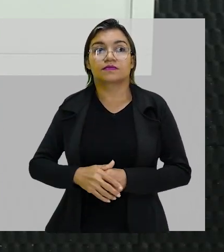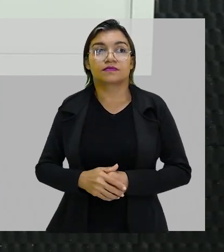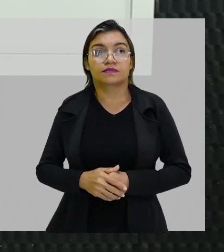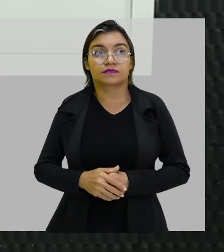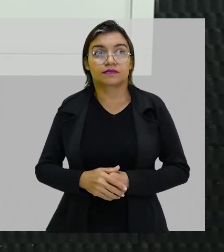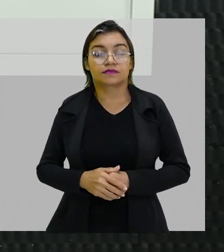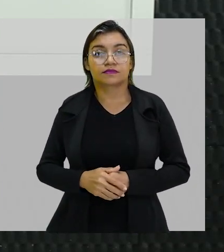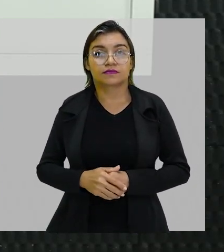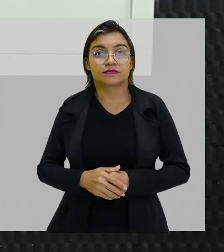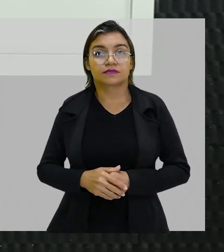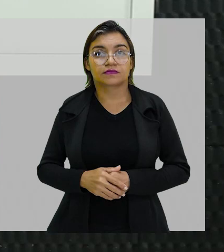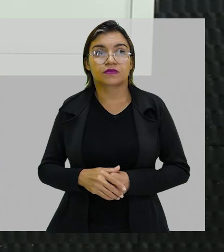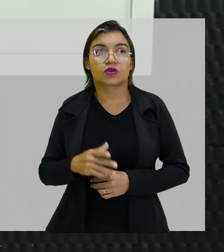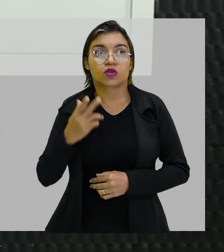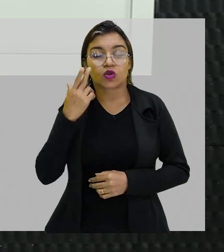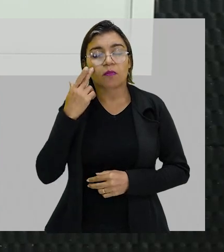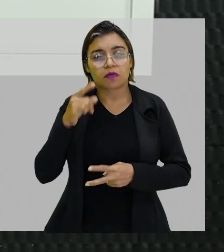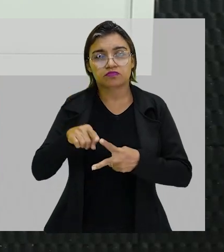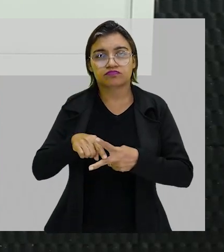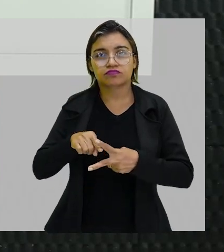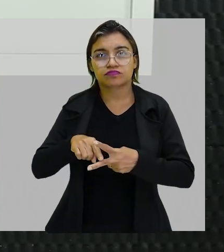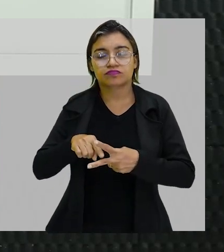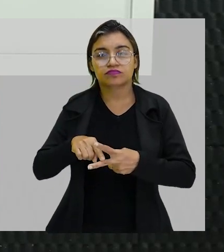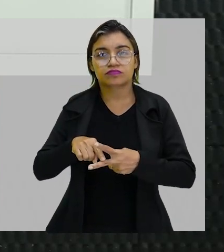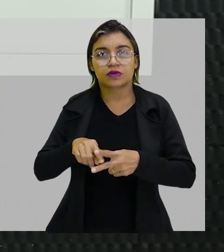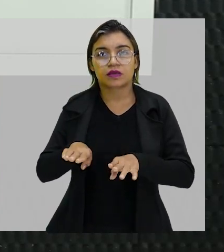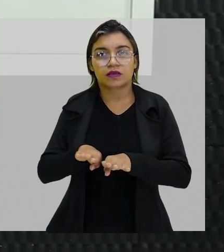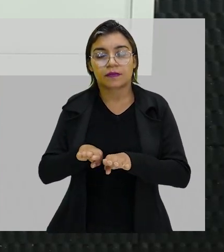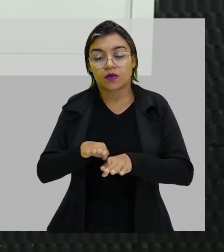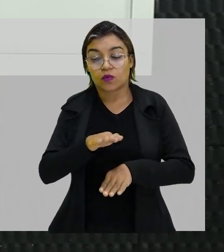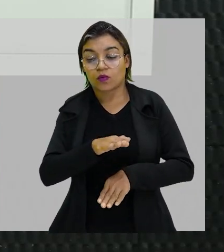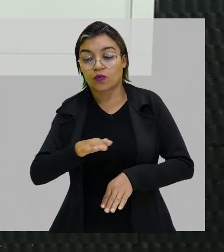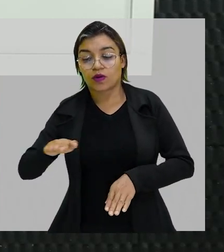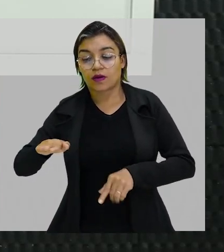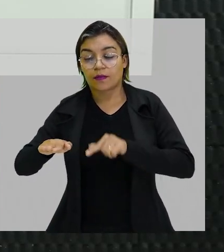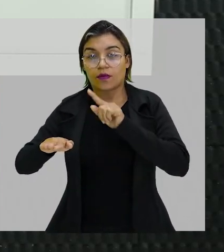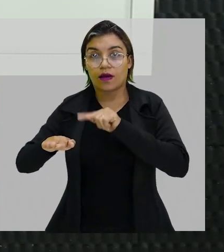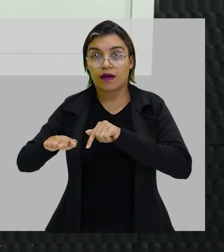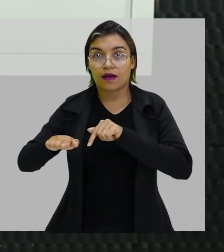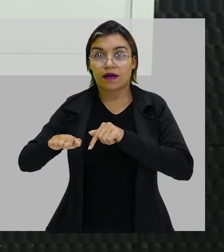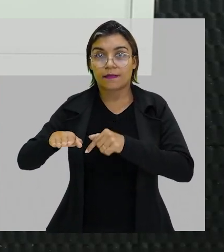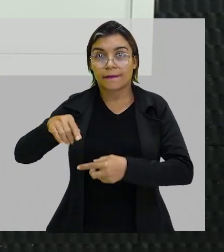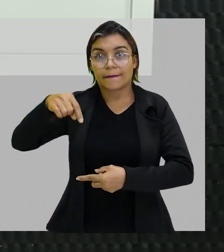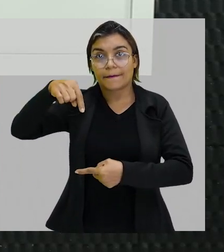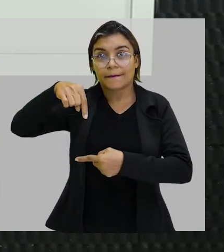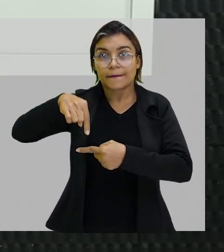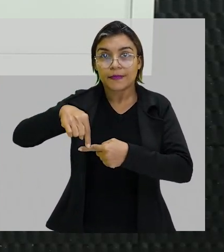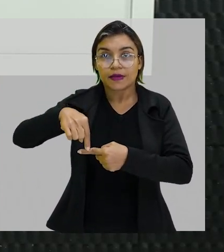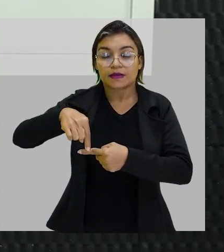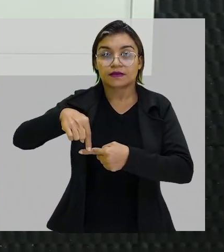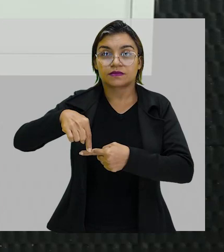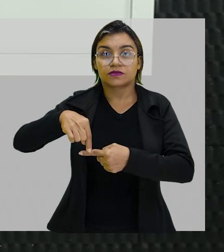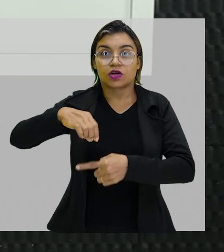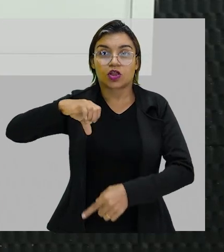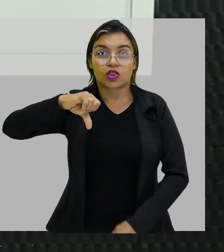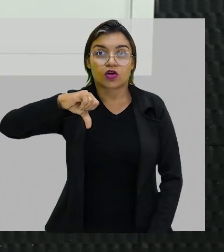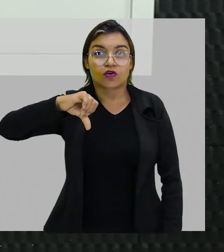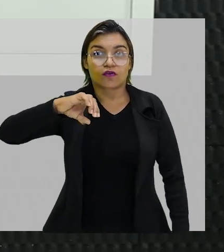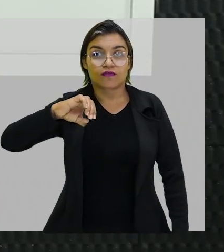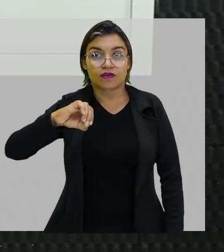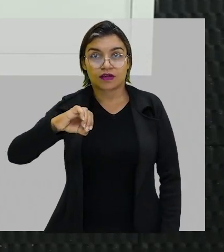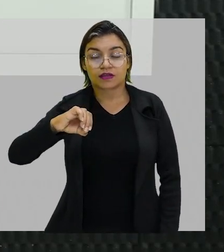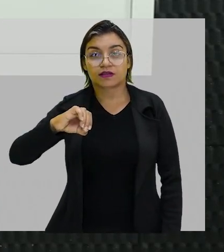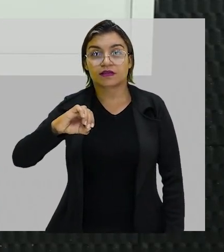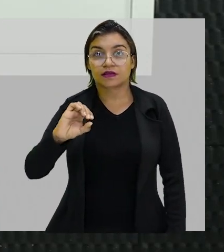a normal, né, o ângulo normal, o ângulo de posição e o campo acaba sendo 90 graus, certo? Se a gente otimizar aqui